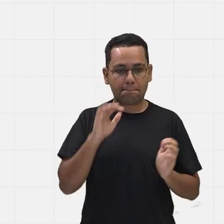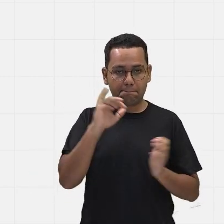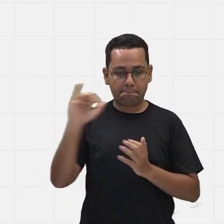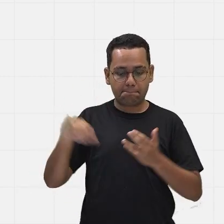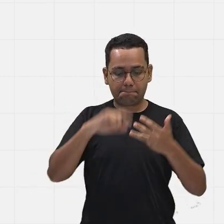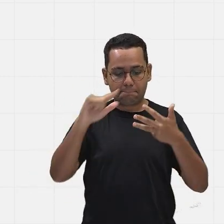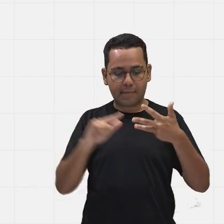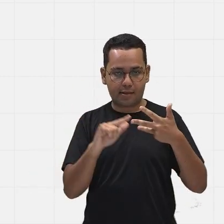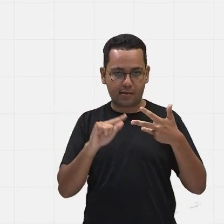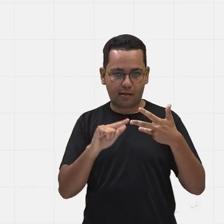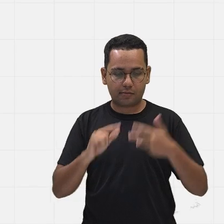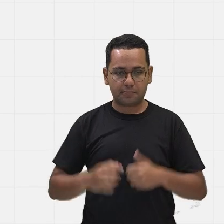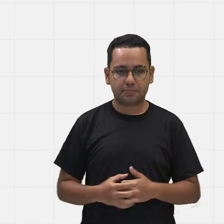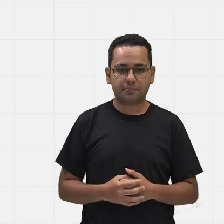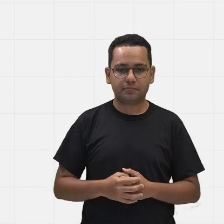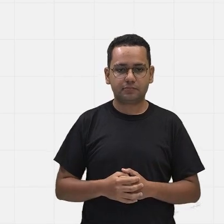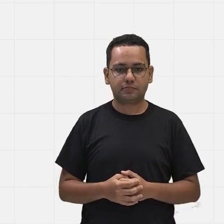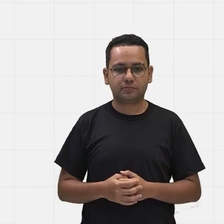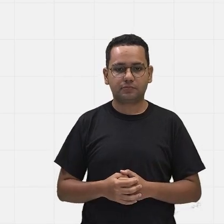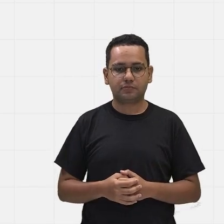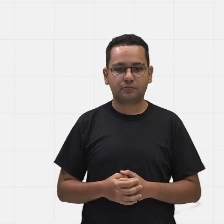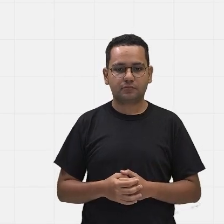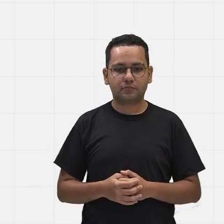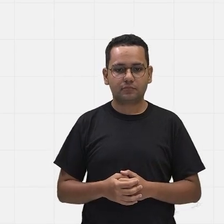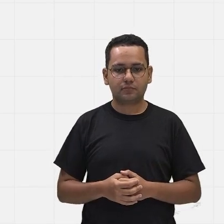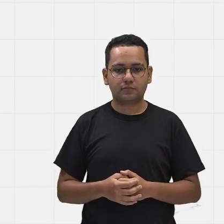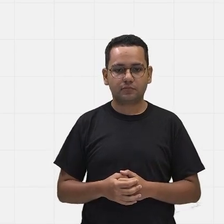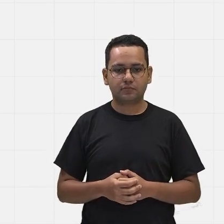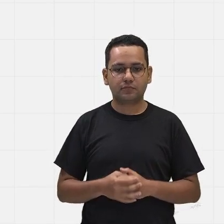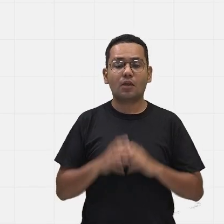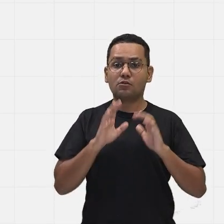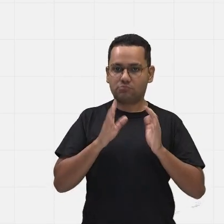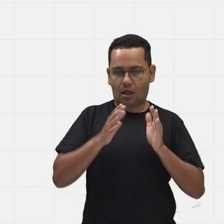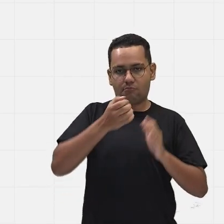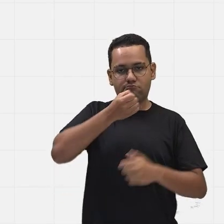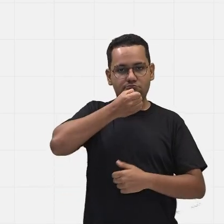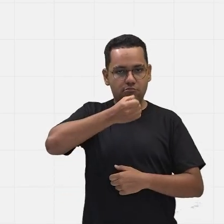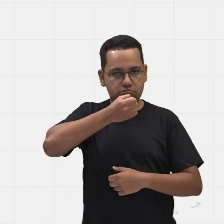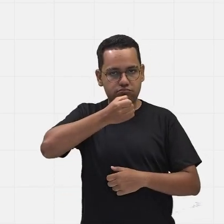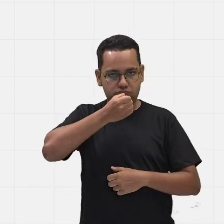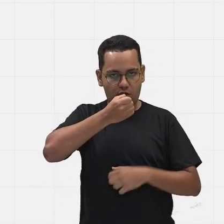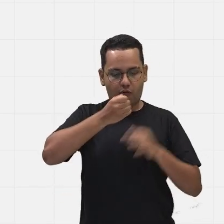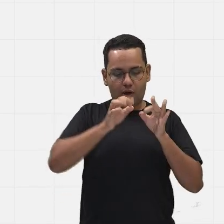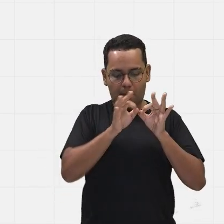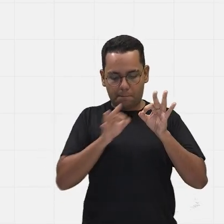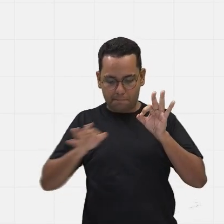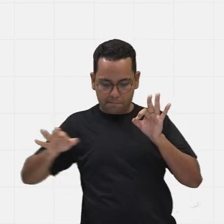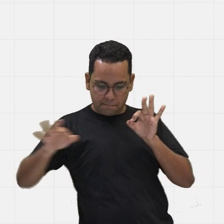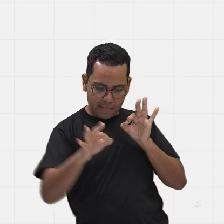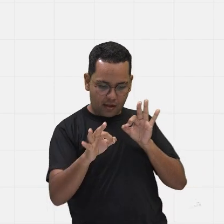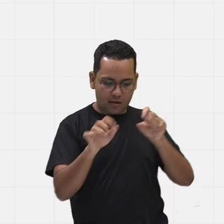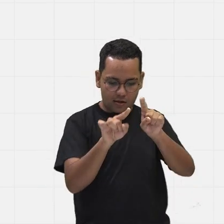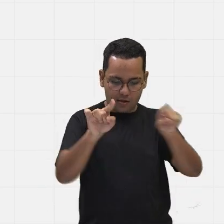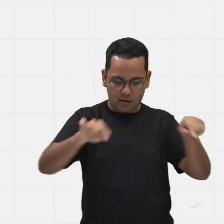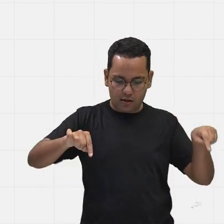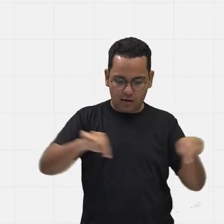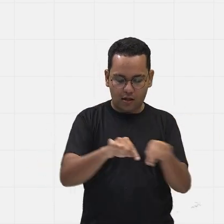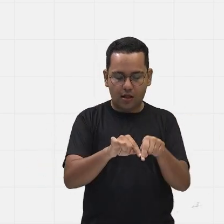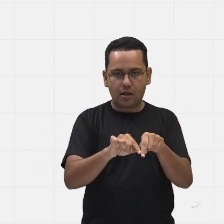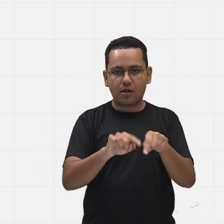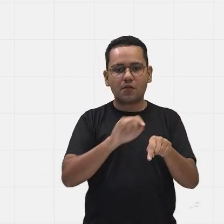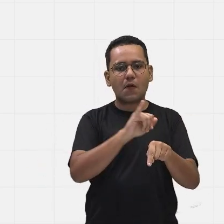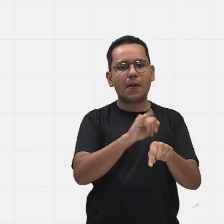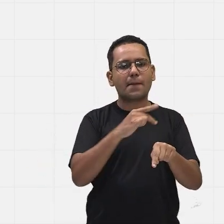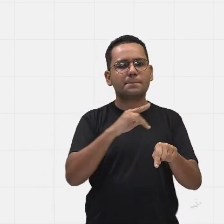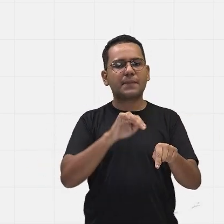Depois, conectar o cabo do microfone ao IPTV Box na entrada mic. Ela já vem sinalizada